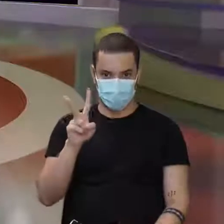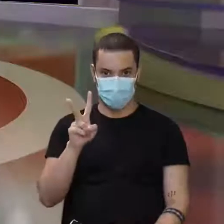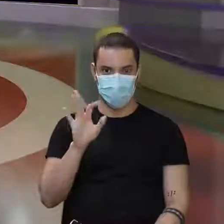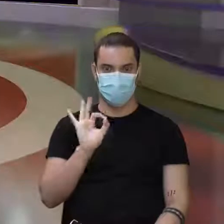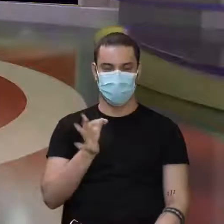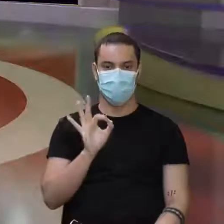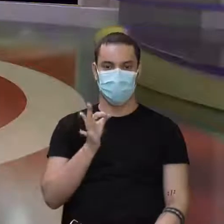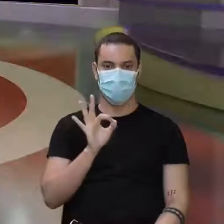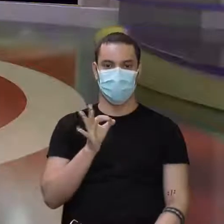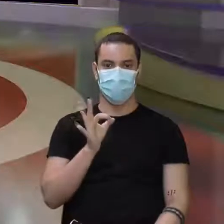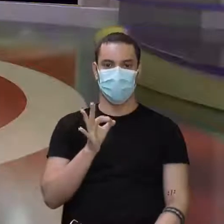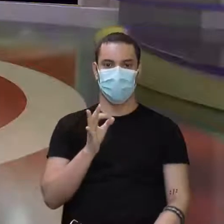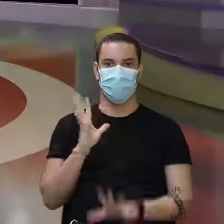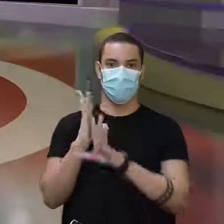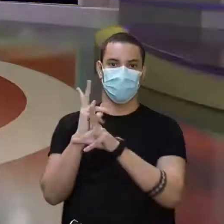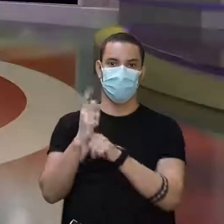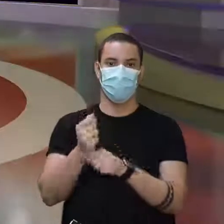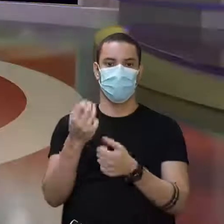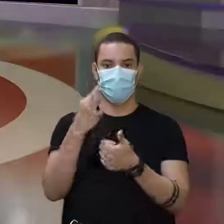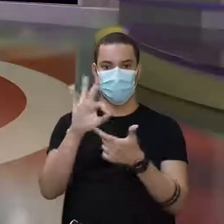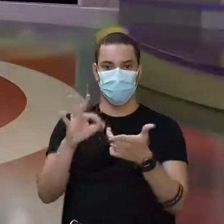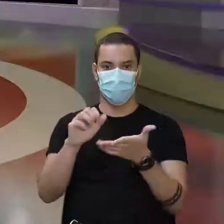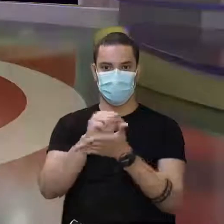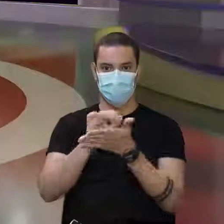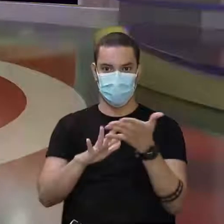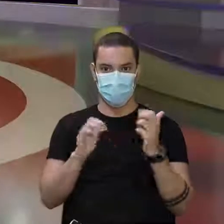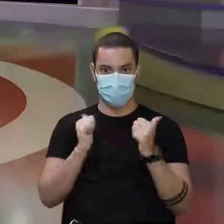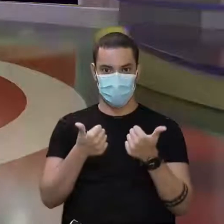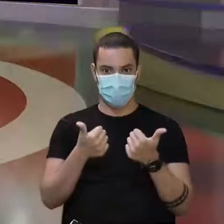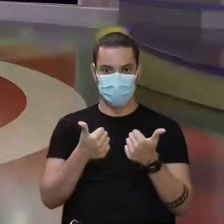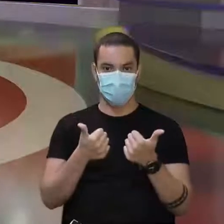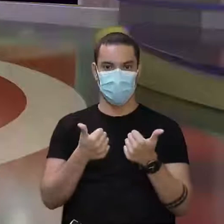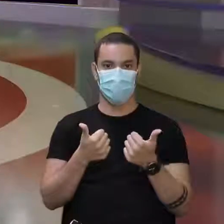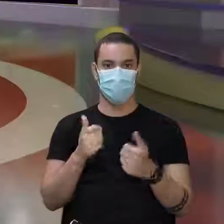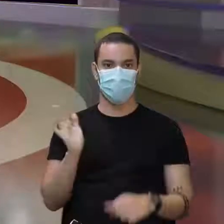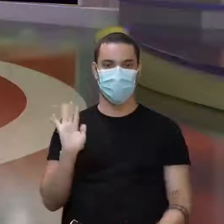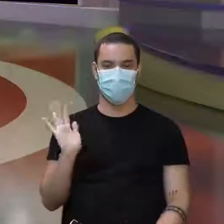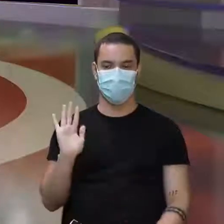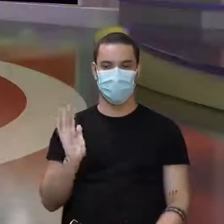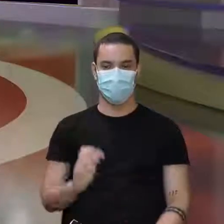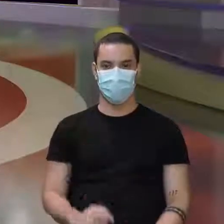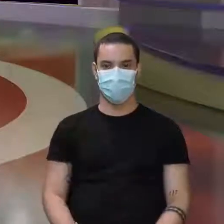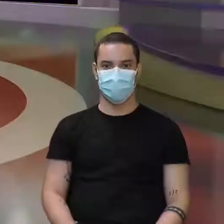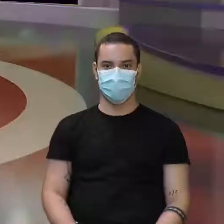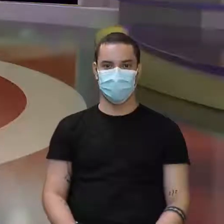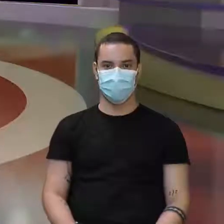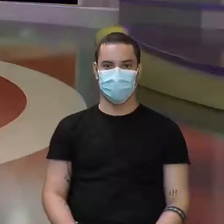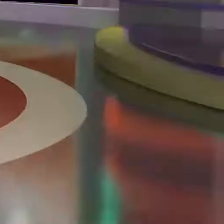20.2 de Review and Exercise. So, see you then. Bye, bye.